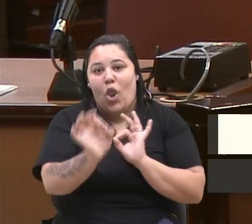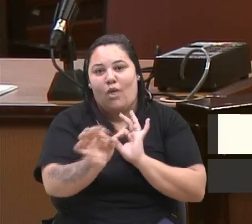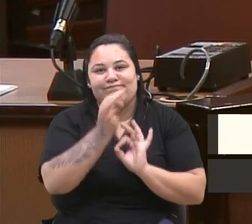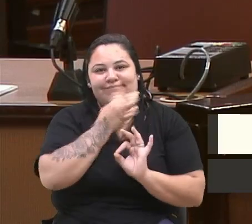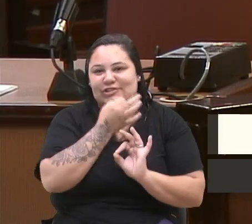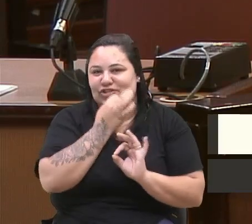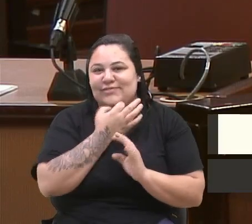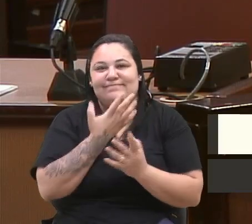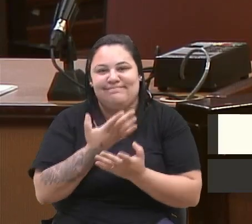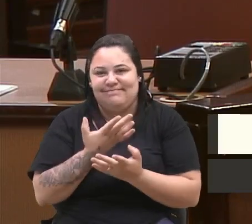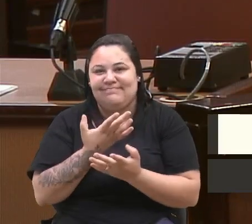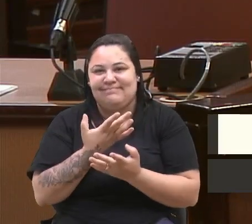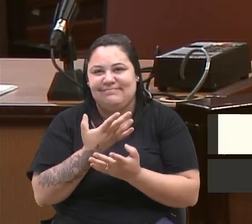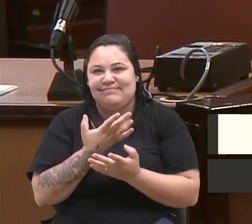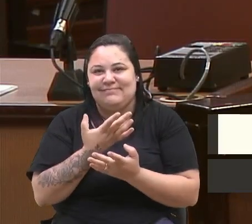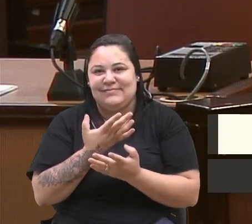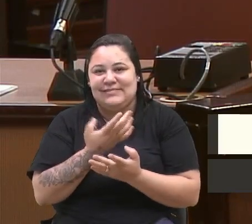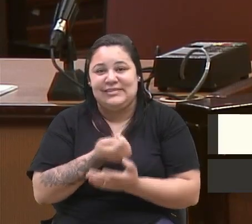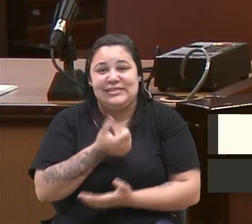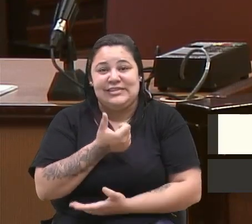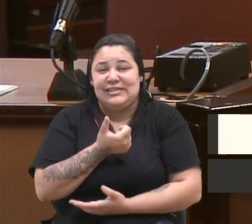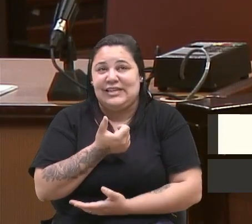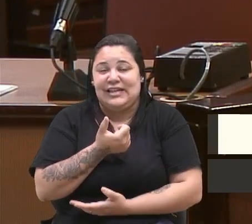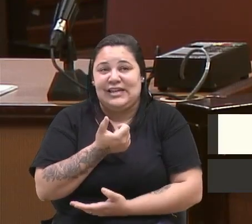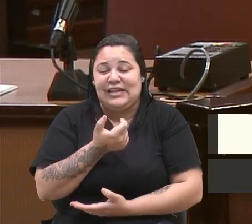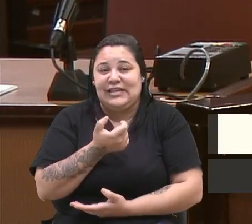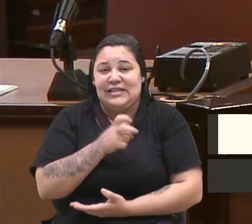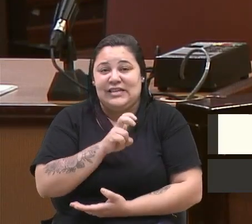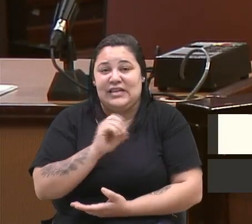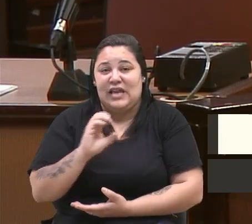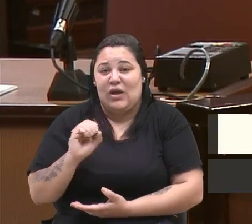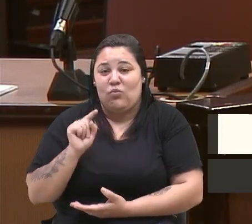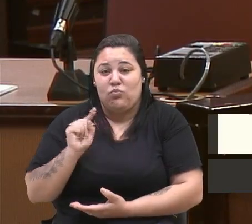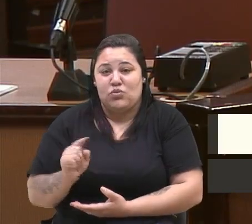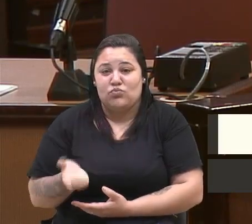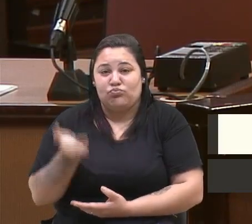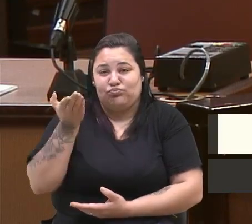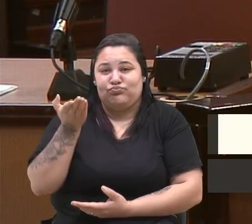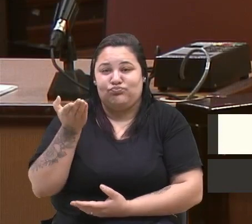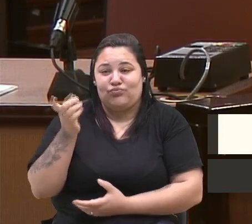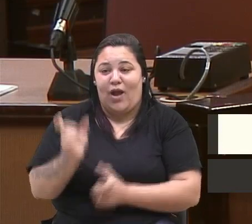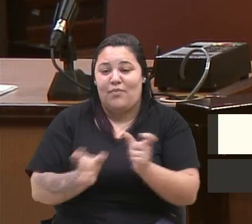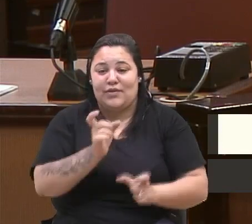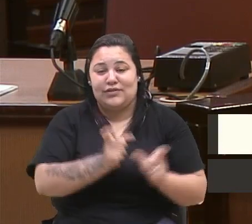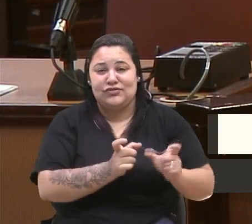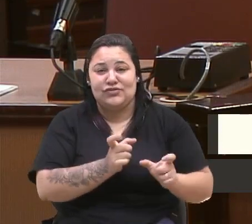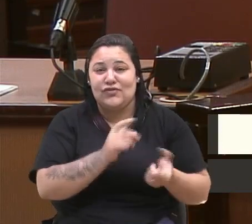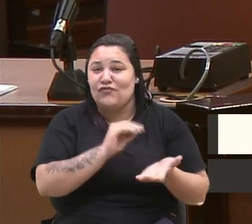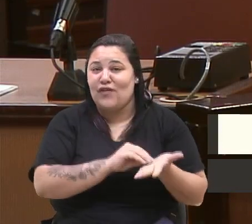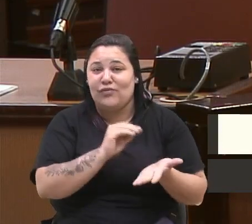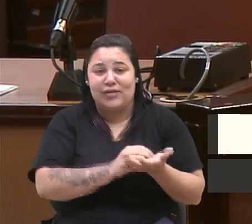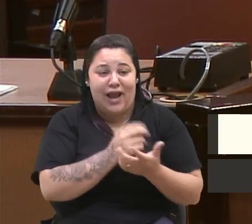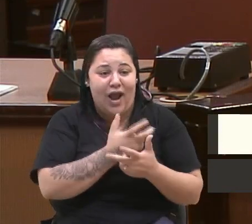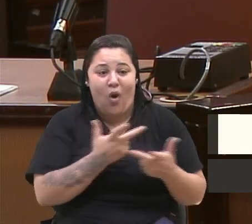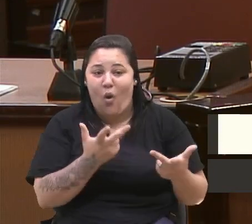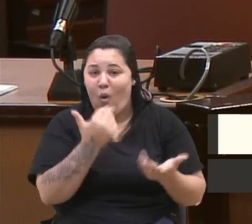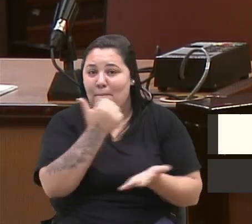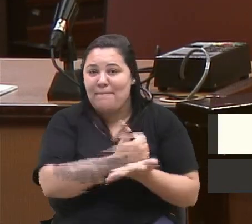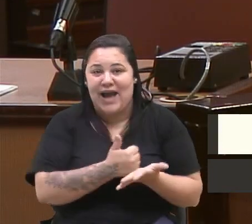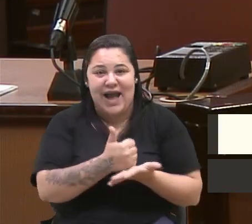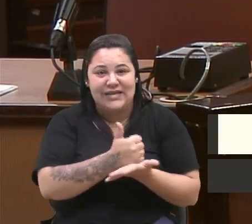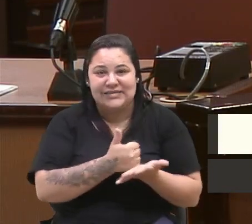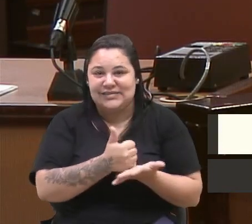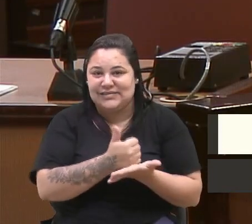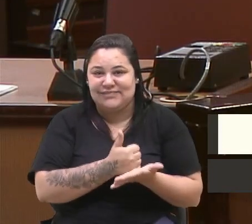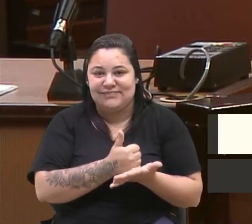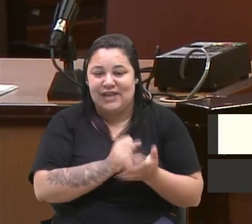nós termos mais de 500 mil de habitantes. É um absurdo faltar diversos itens básicos que a Defesa